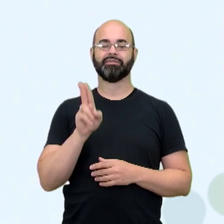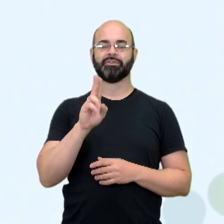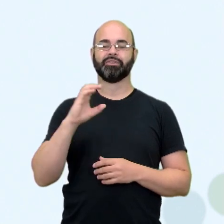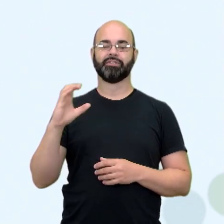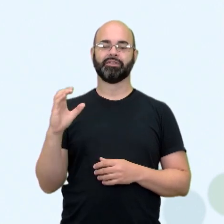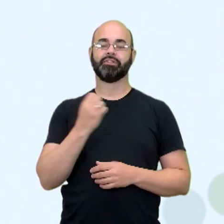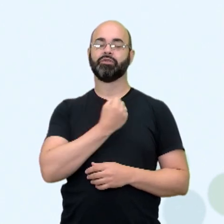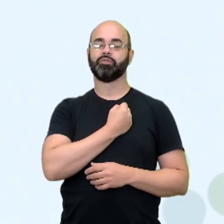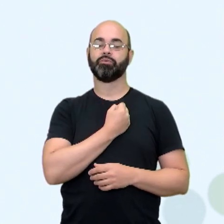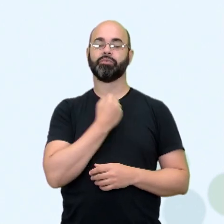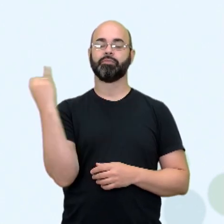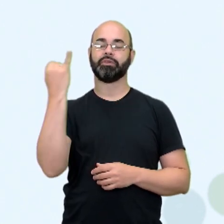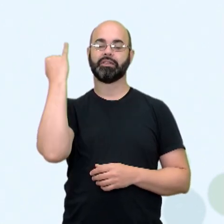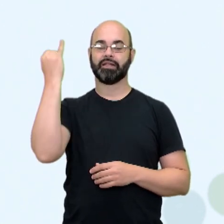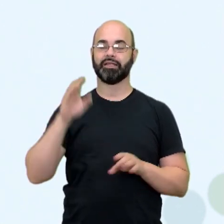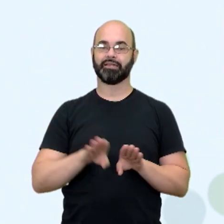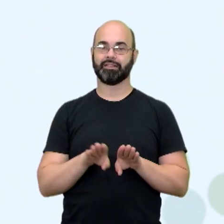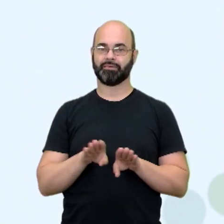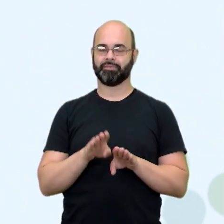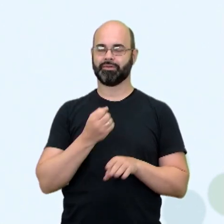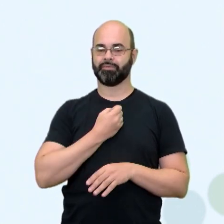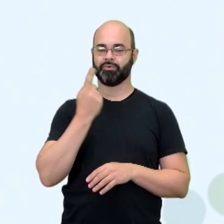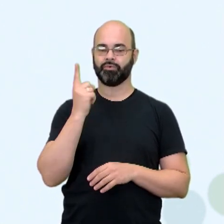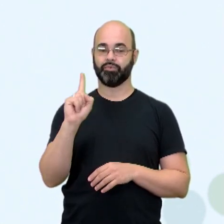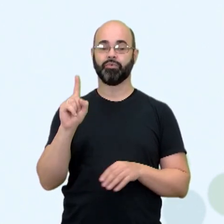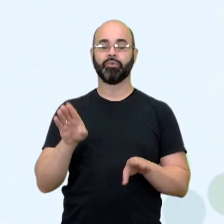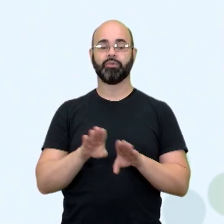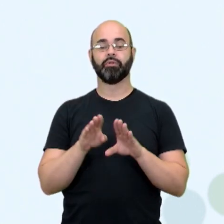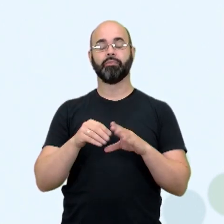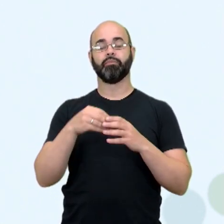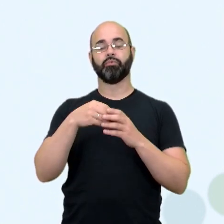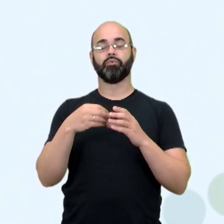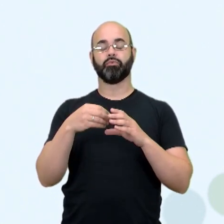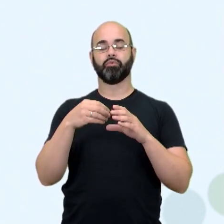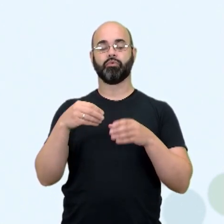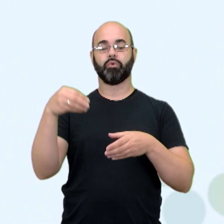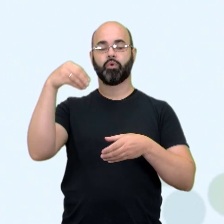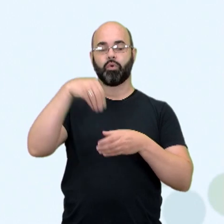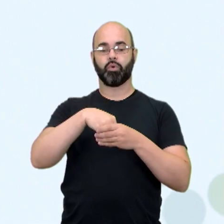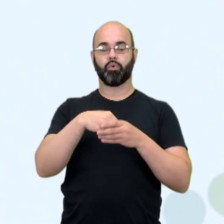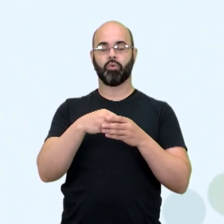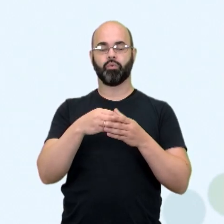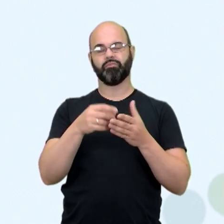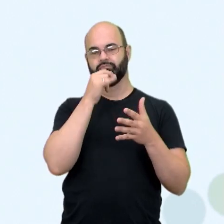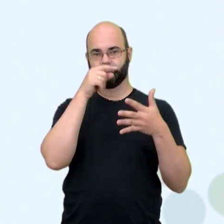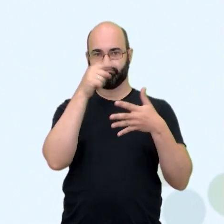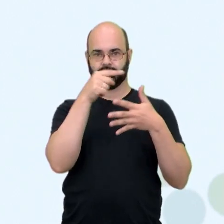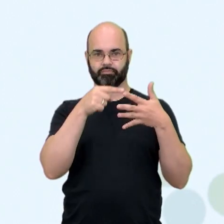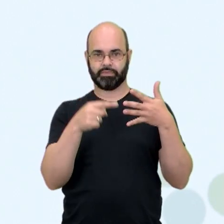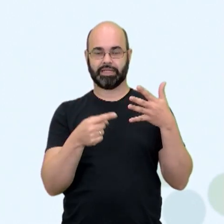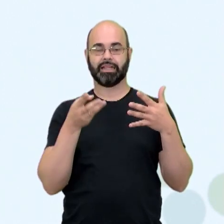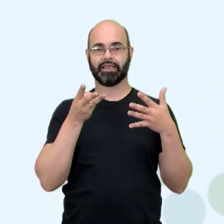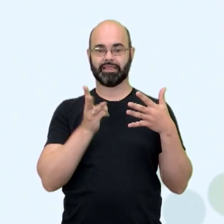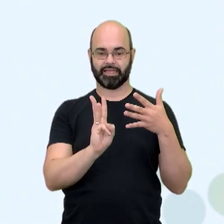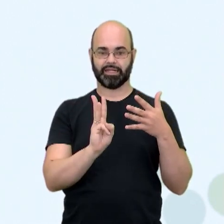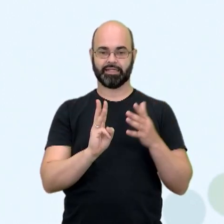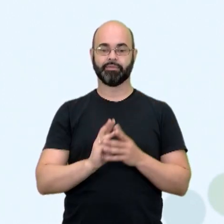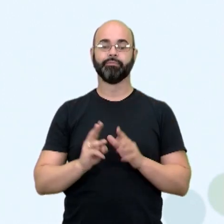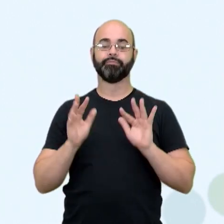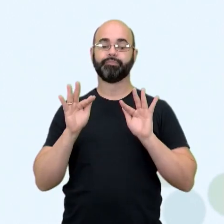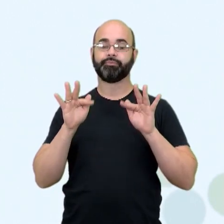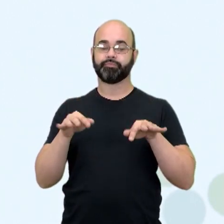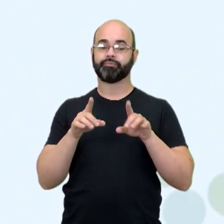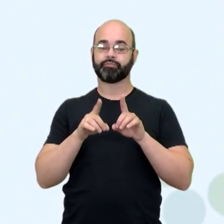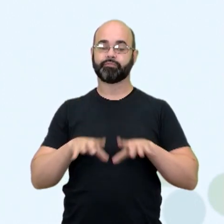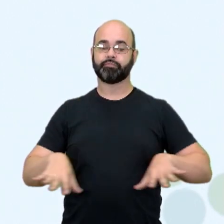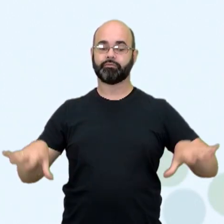também importam. E é o componente 3 aí que nós estamos vendo aí, que vamos aí fazer a finalização da